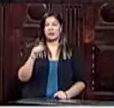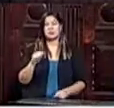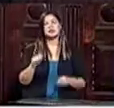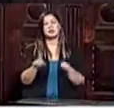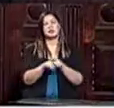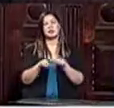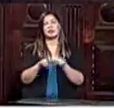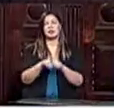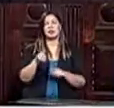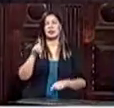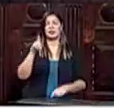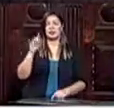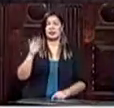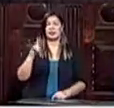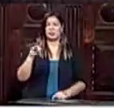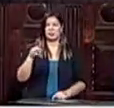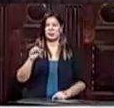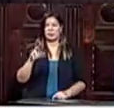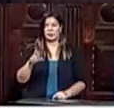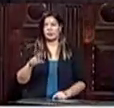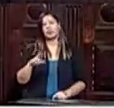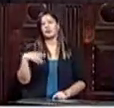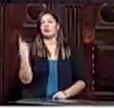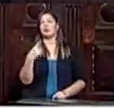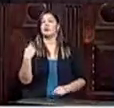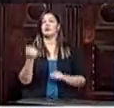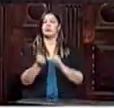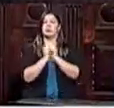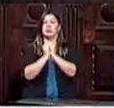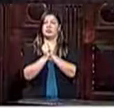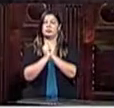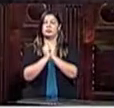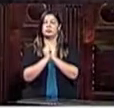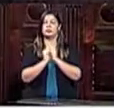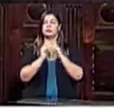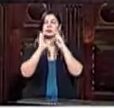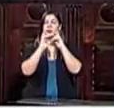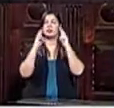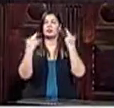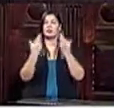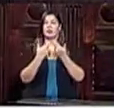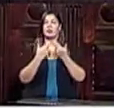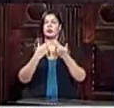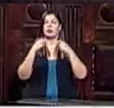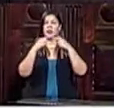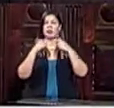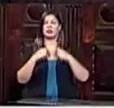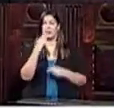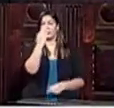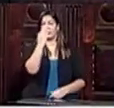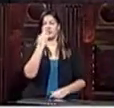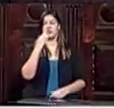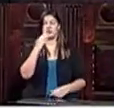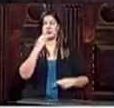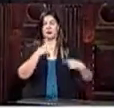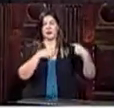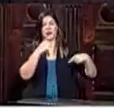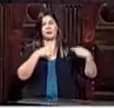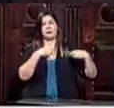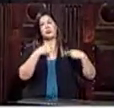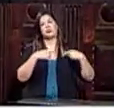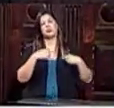Eliomar, nós estivemos juntos naquela reunião em relação à frente parlamentar